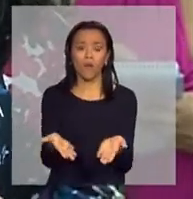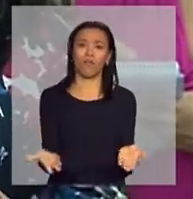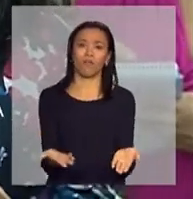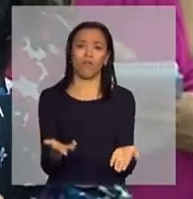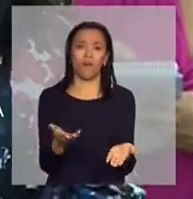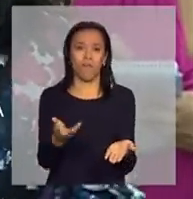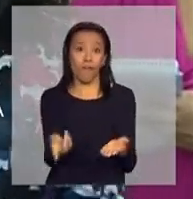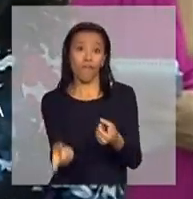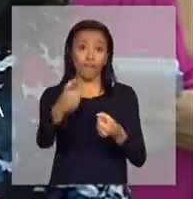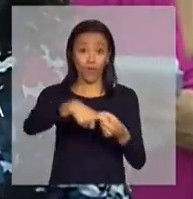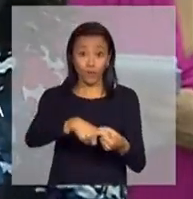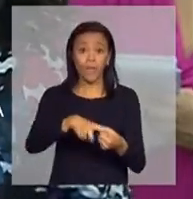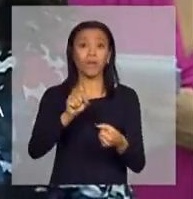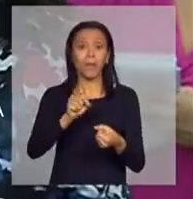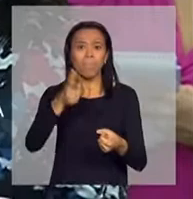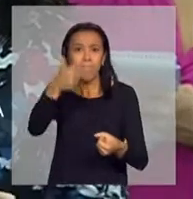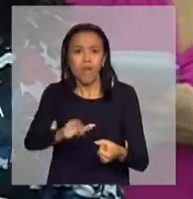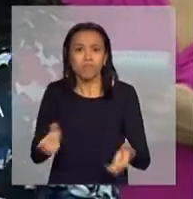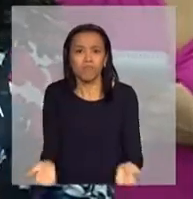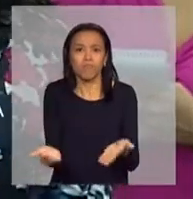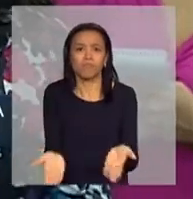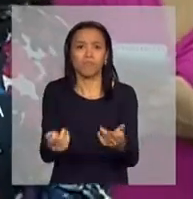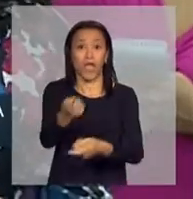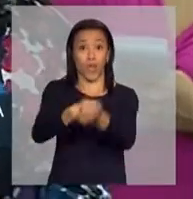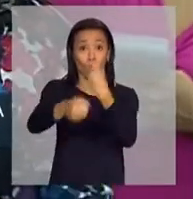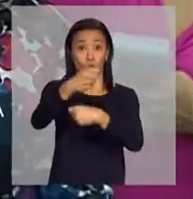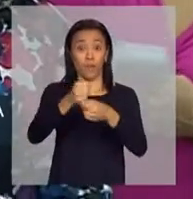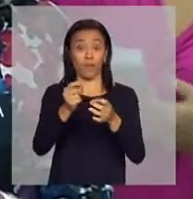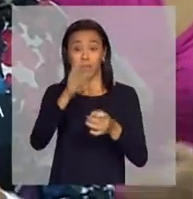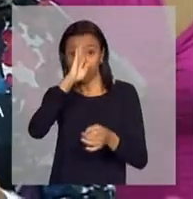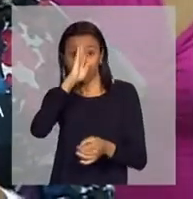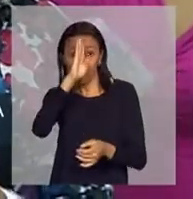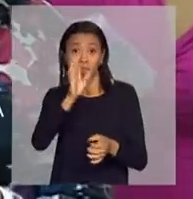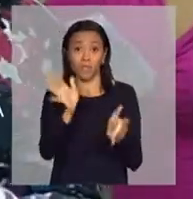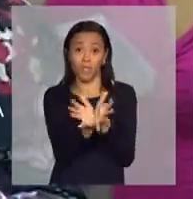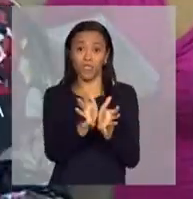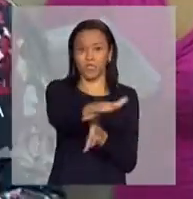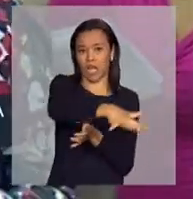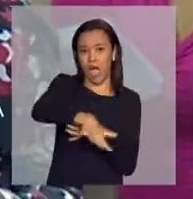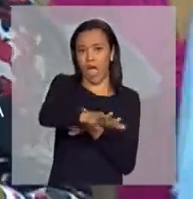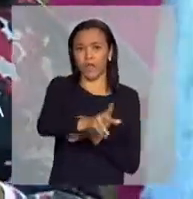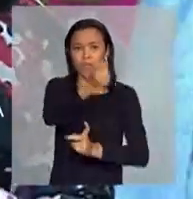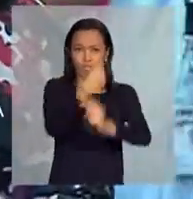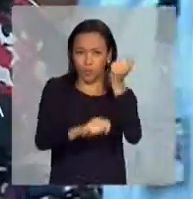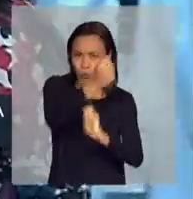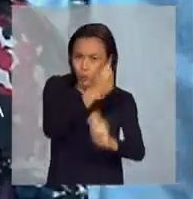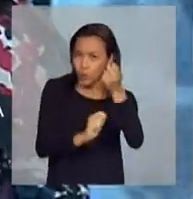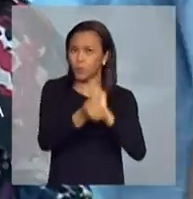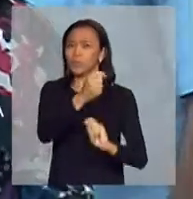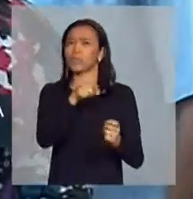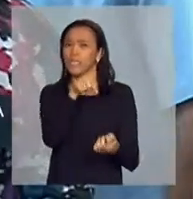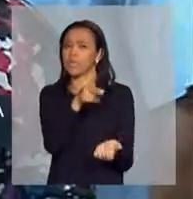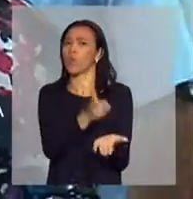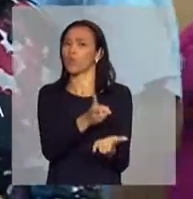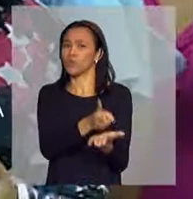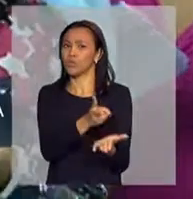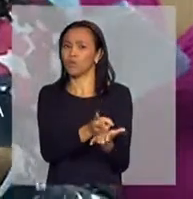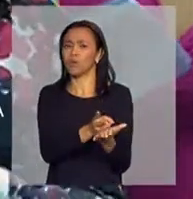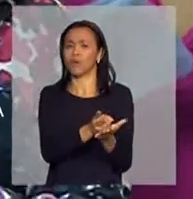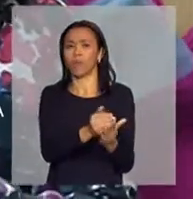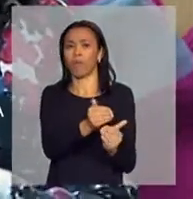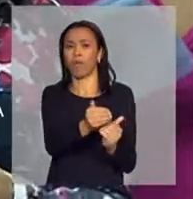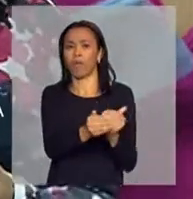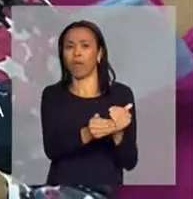voltar estimular a economia principalmente em setores como a indústria que aí mantém essa situação ainda de crescimento